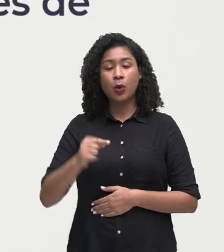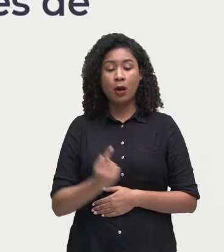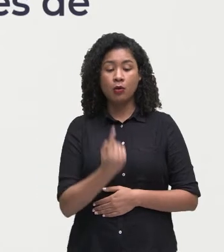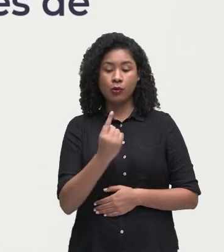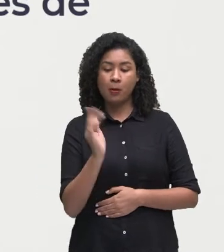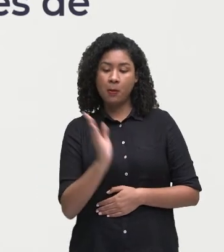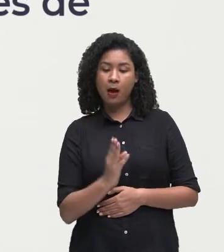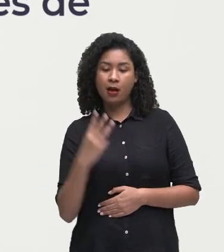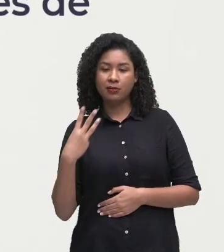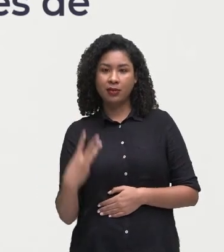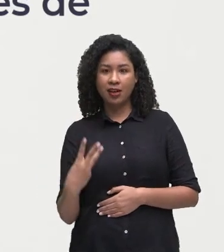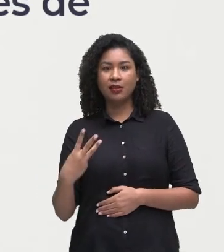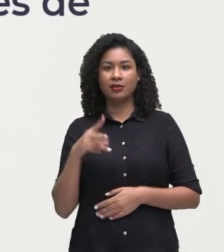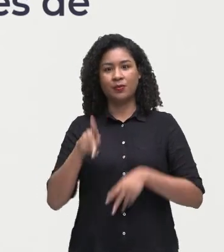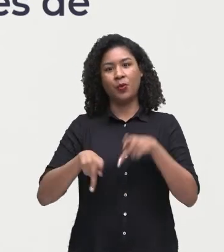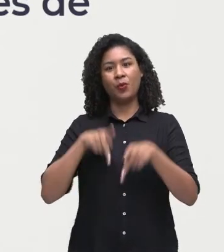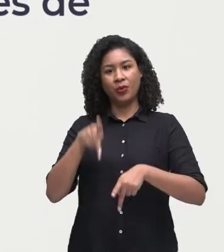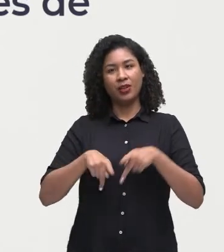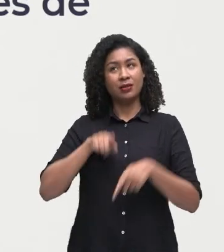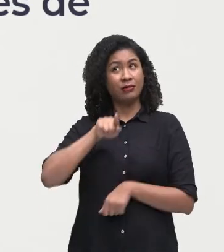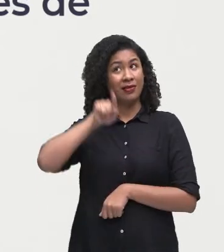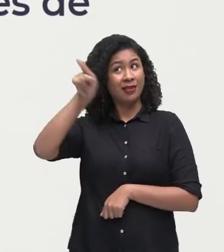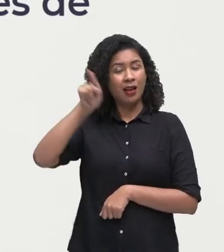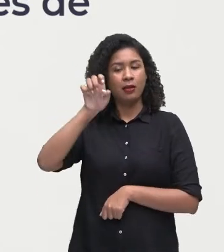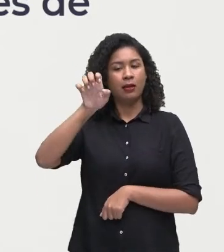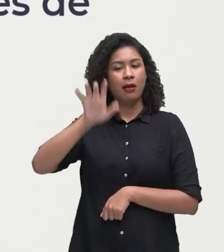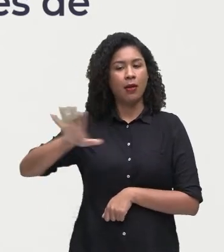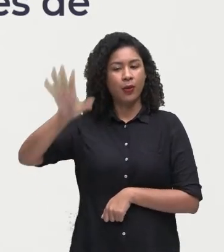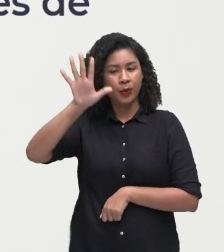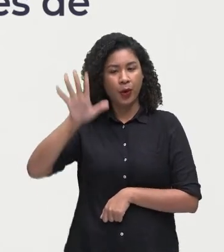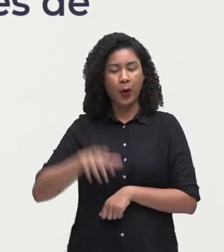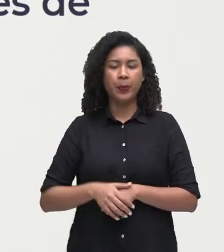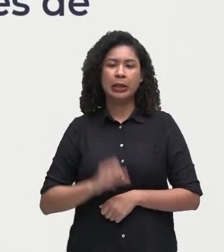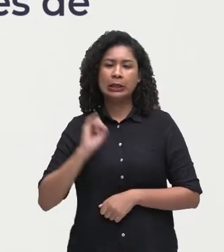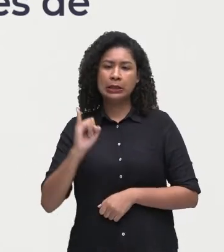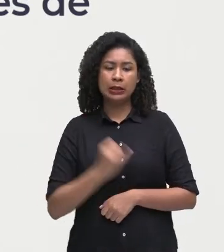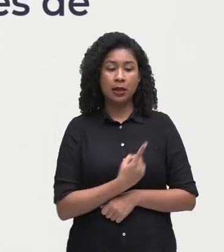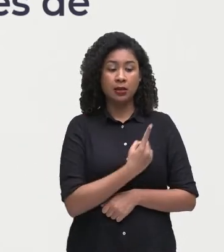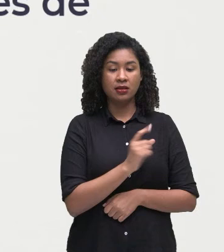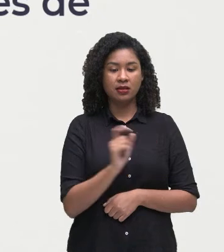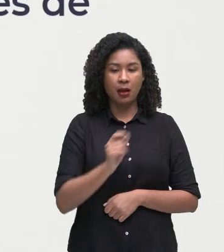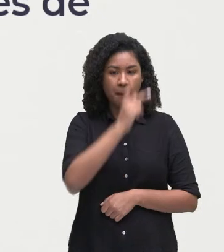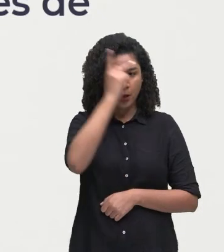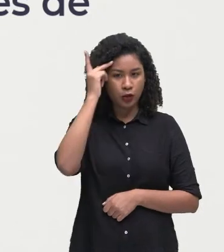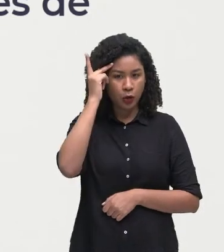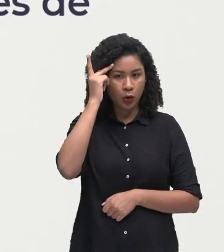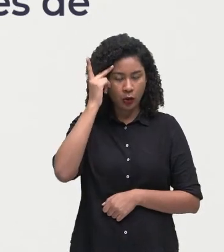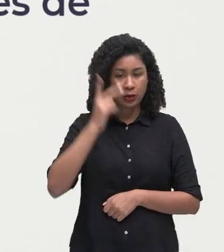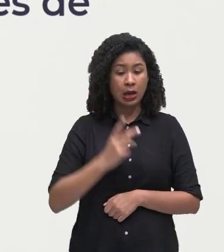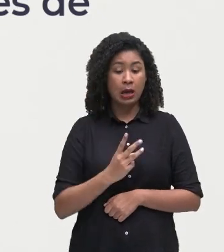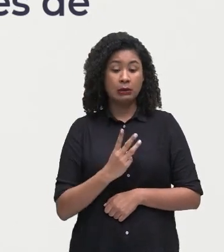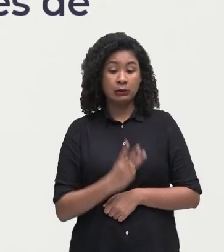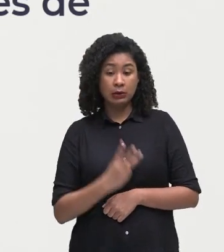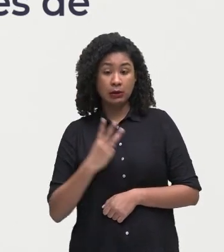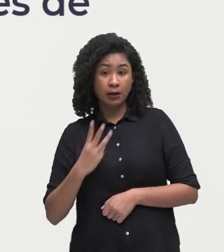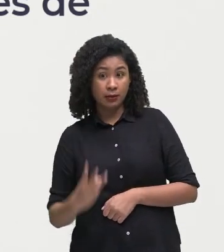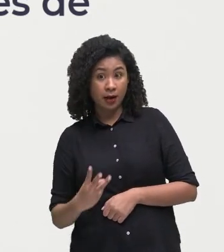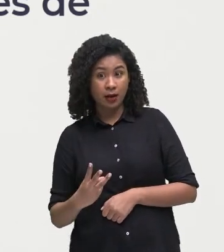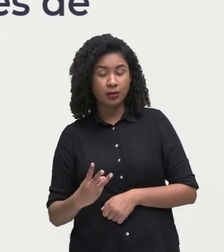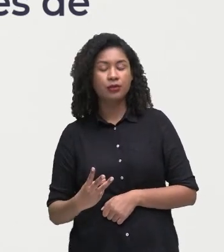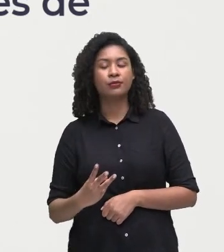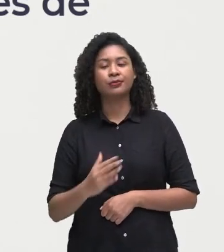europeia. Vamos imaginar que de cada 100 habitantes, 33 morreram. É muita